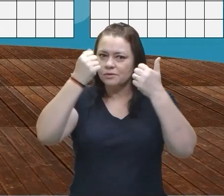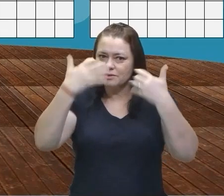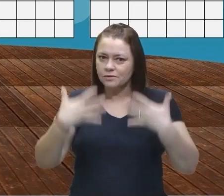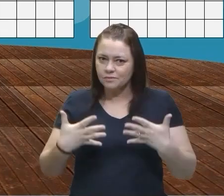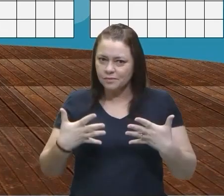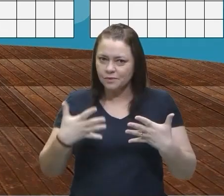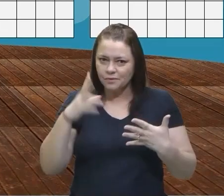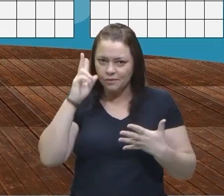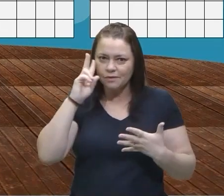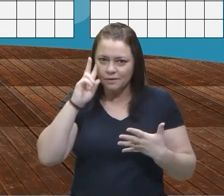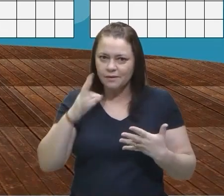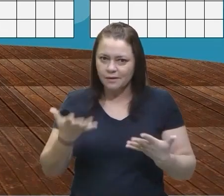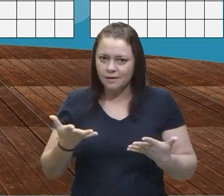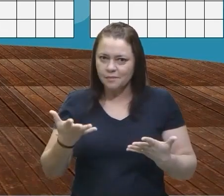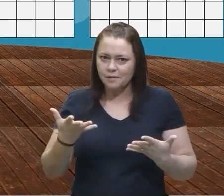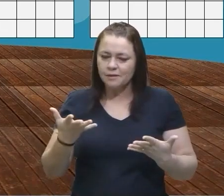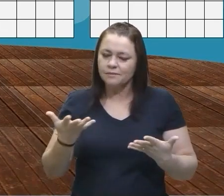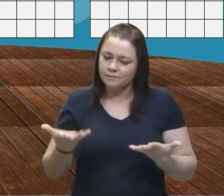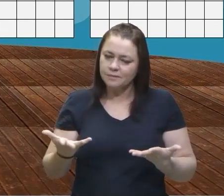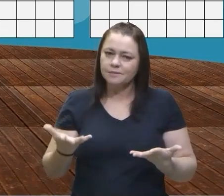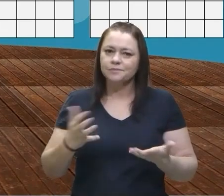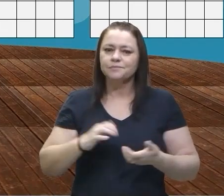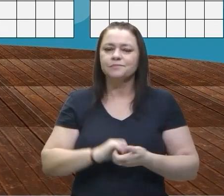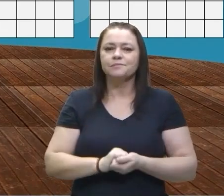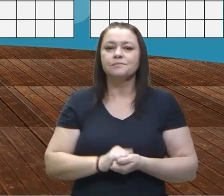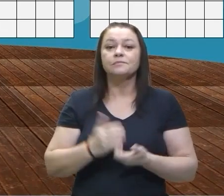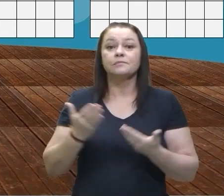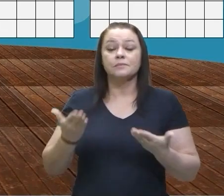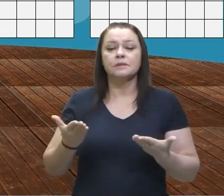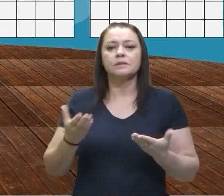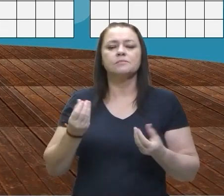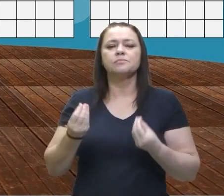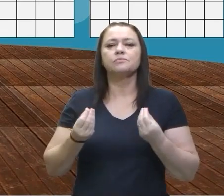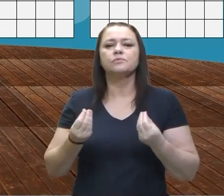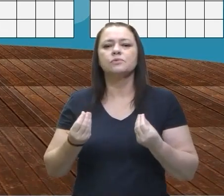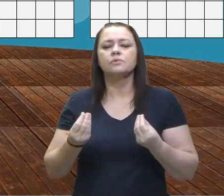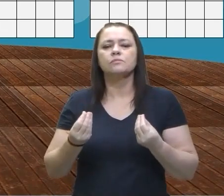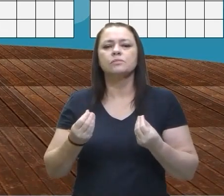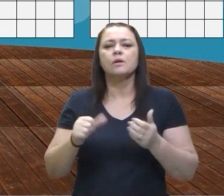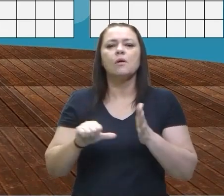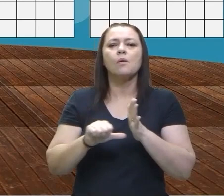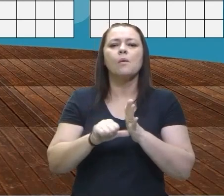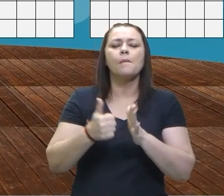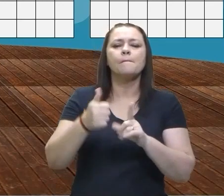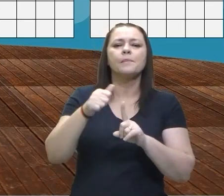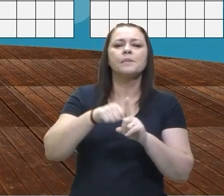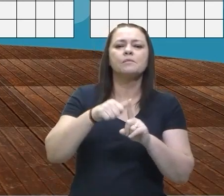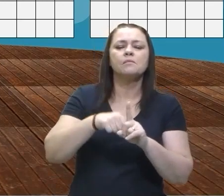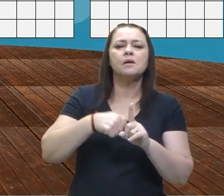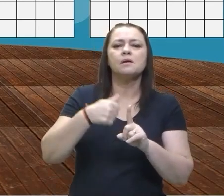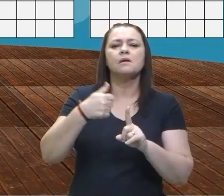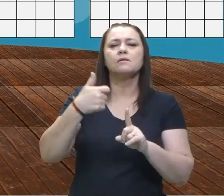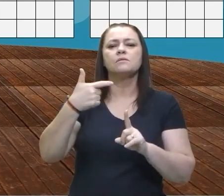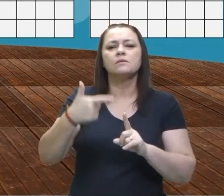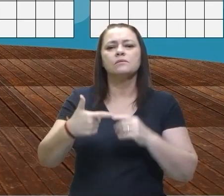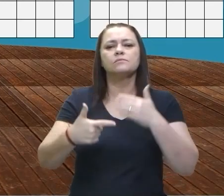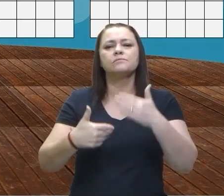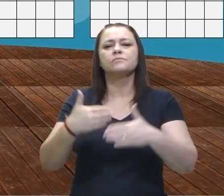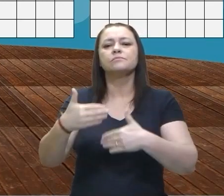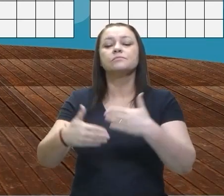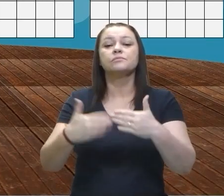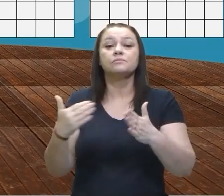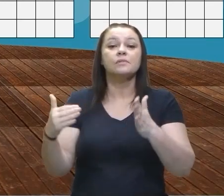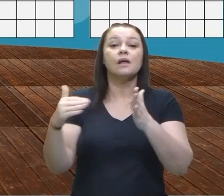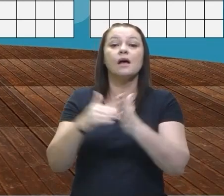né? Agora vamos relembrar. Dessa forma assim, ó. Qual é o primeiro mês, qual é o segundo, terceiro, quarto e até chegar